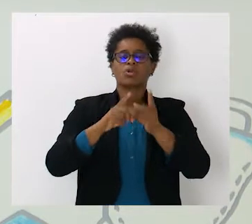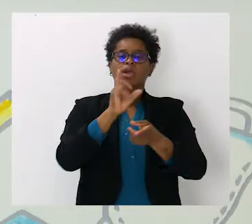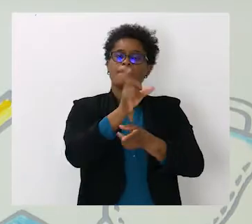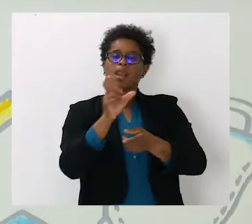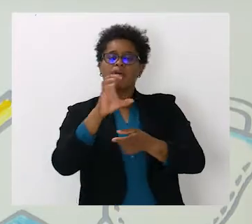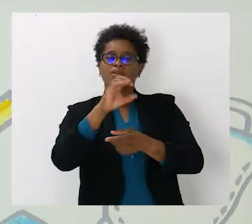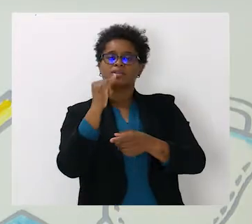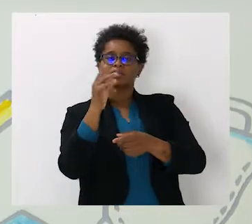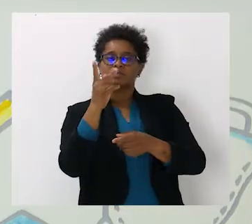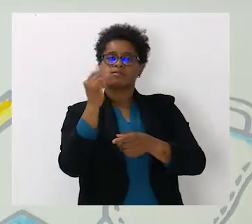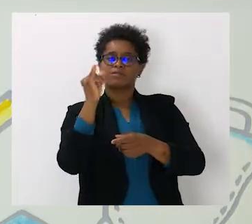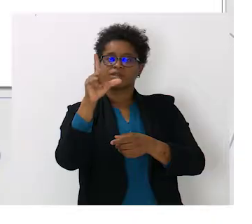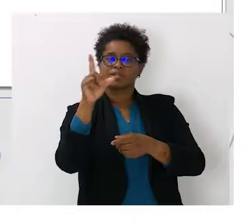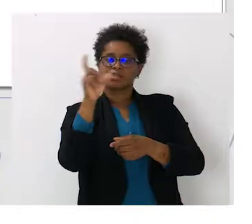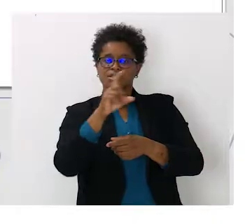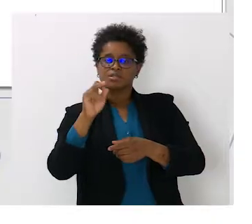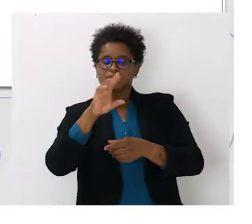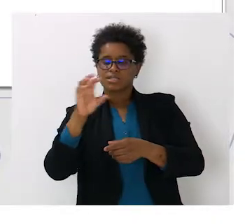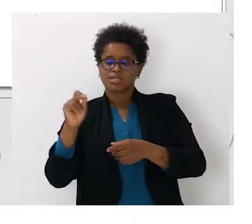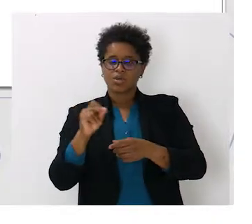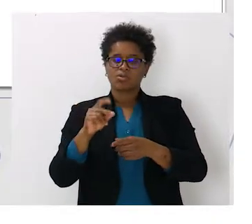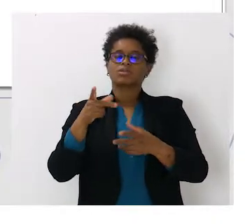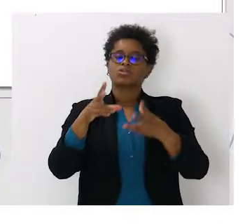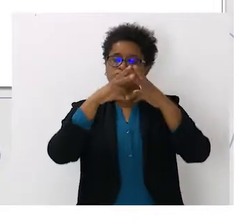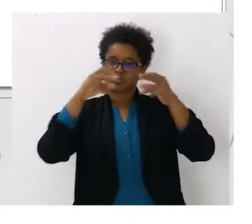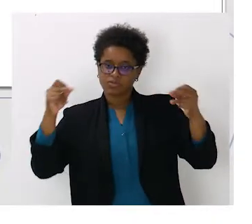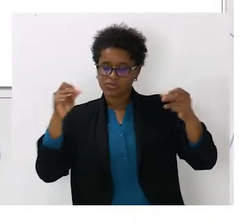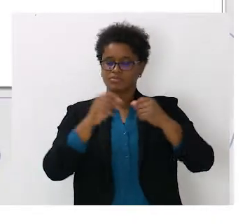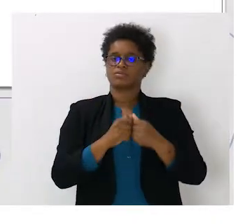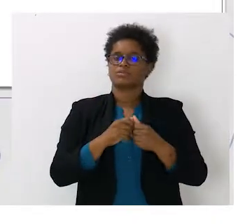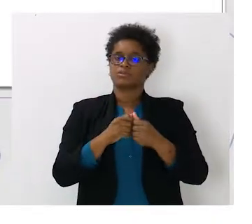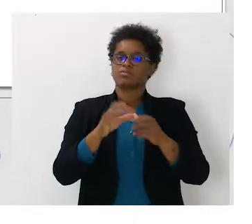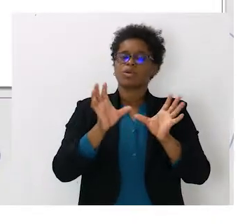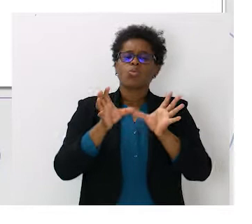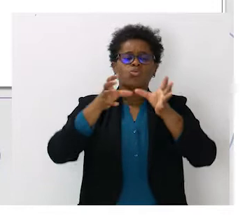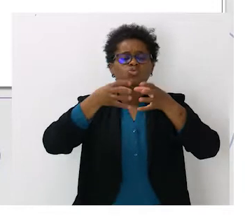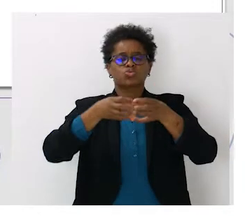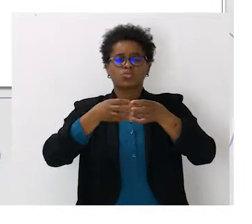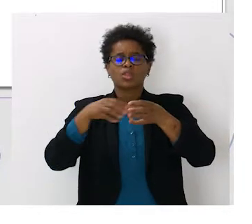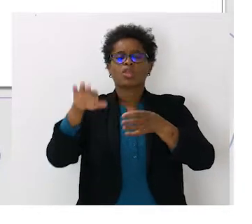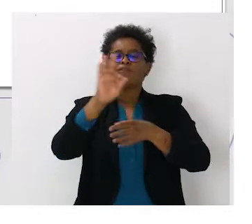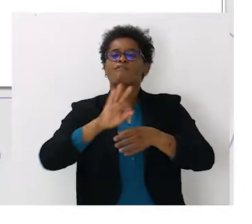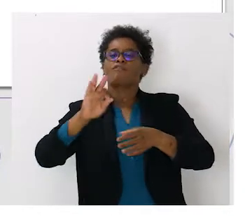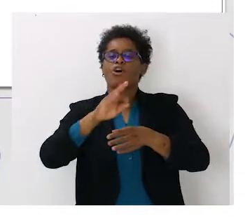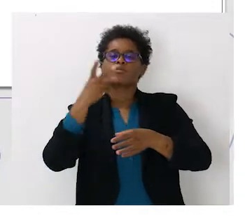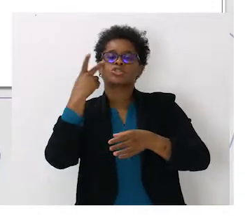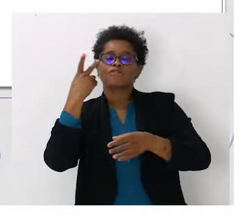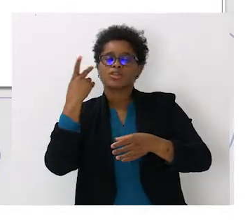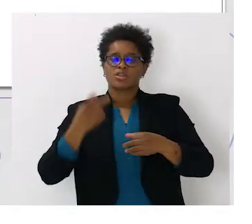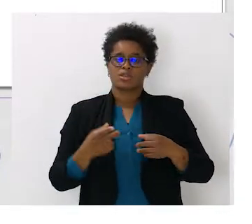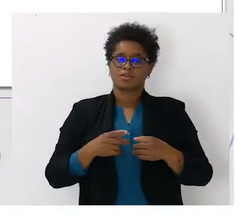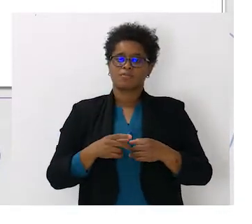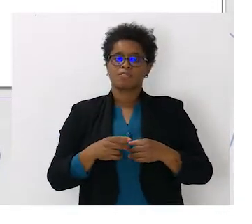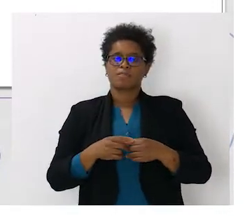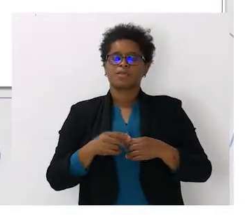a expressão civilização. Então, a civilização define-se pelo conjunto de formas de